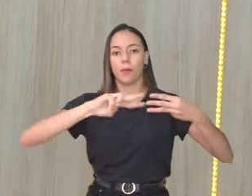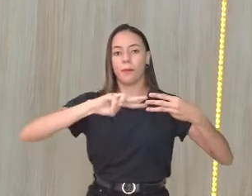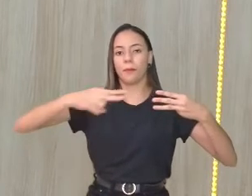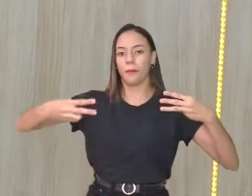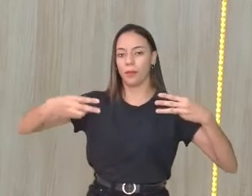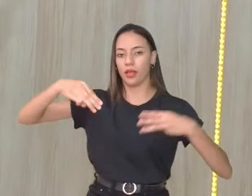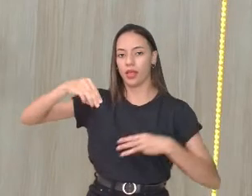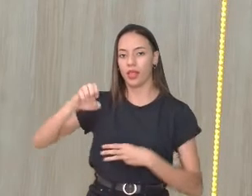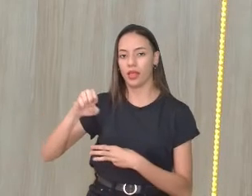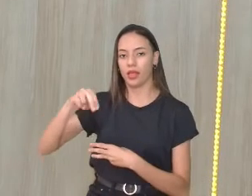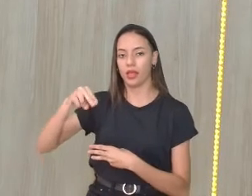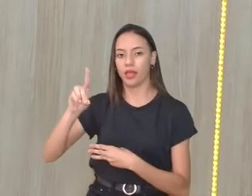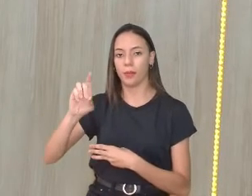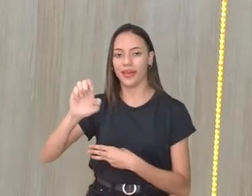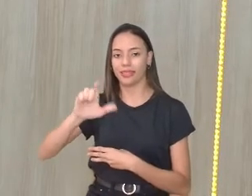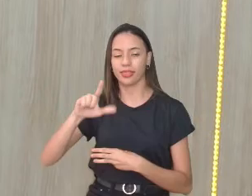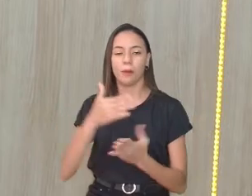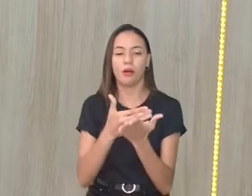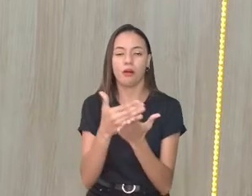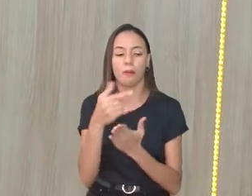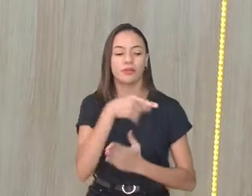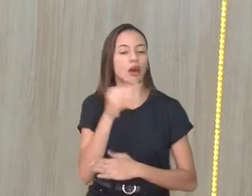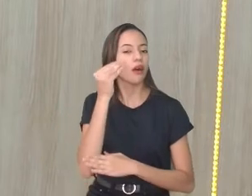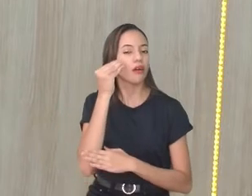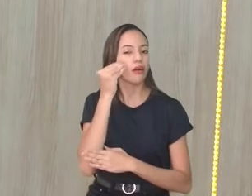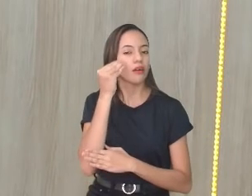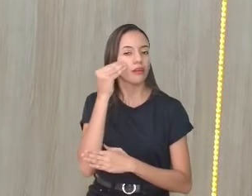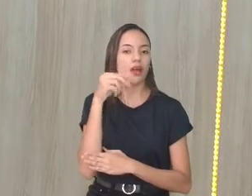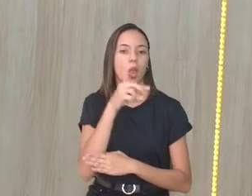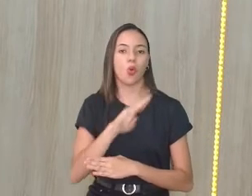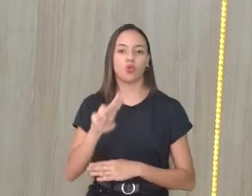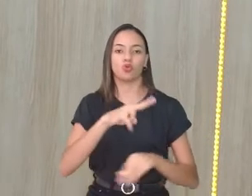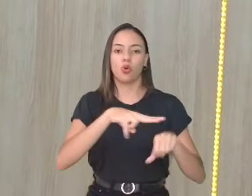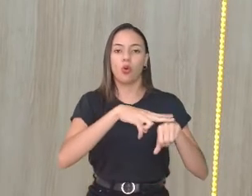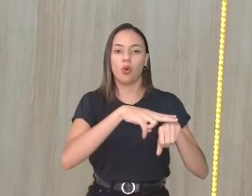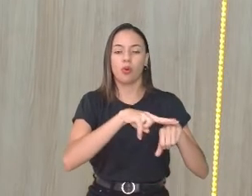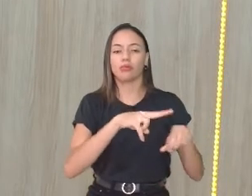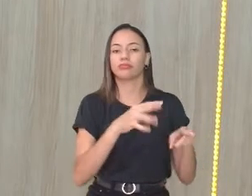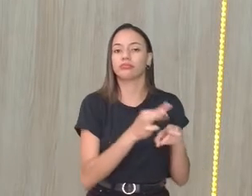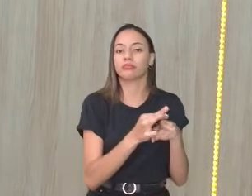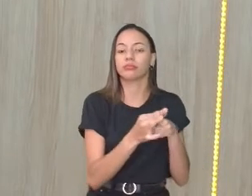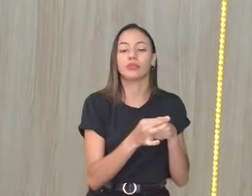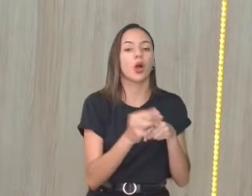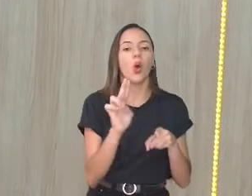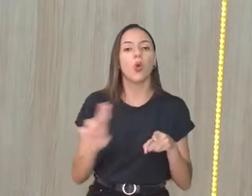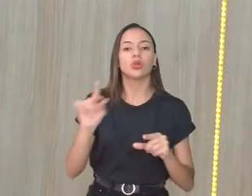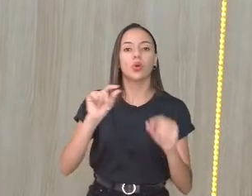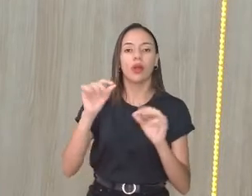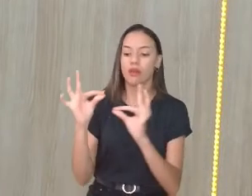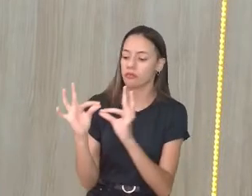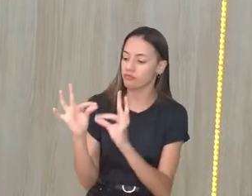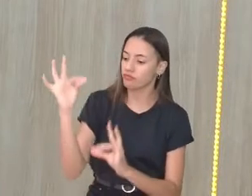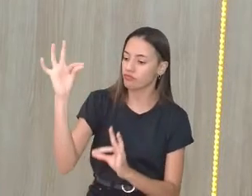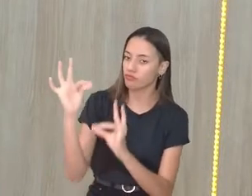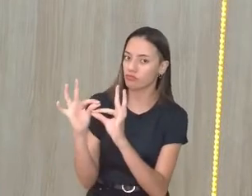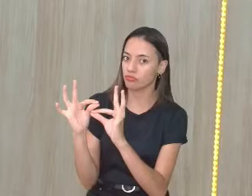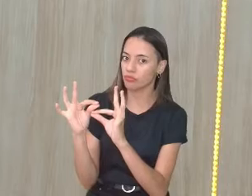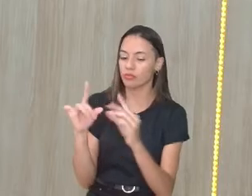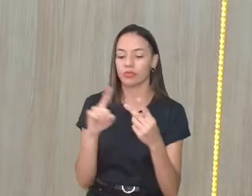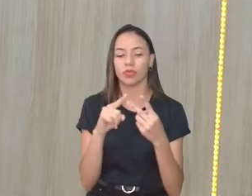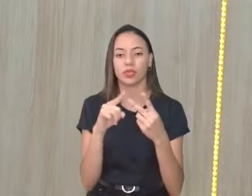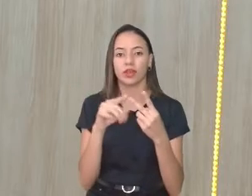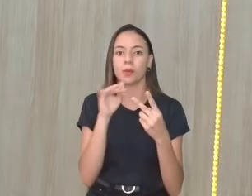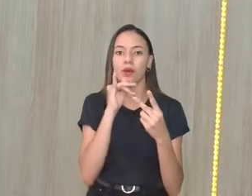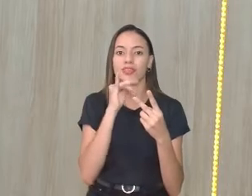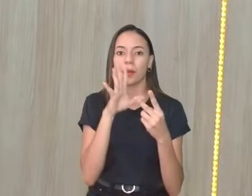né, para iniciar o seu experimento. Então, aqui a gente pode usar, ó, a altura da planta, o